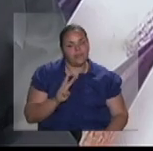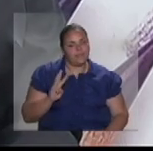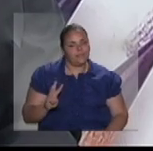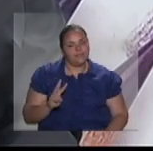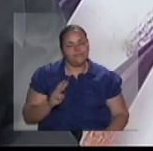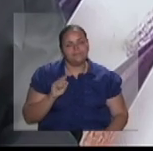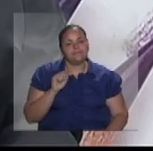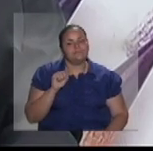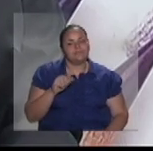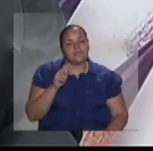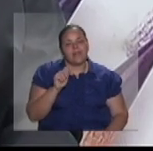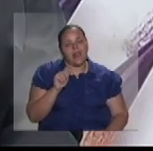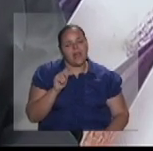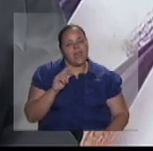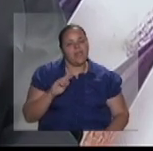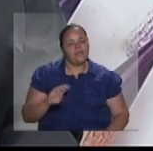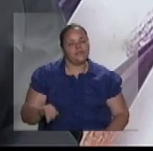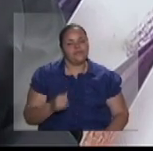acessar o site